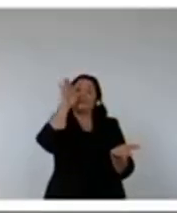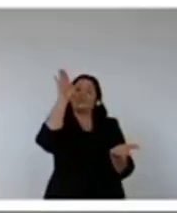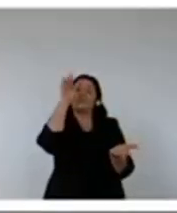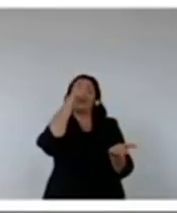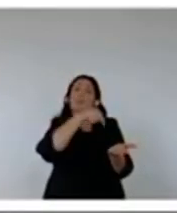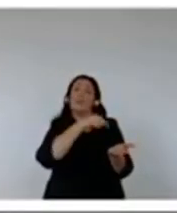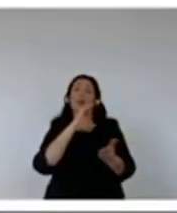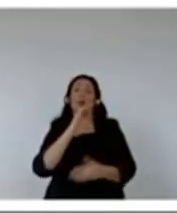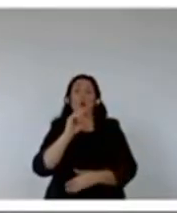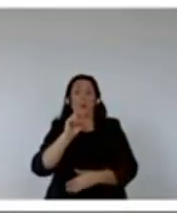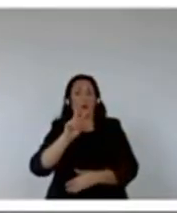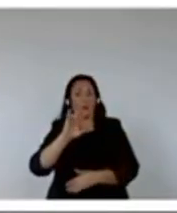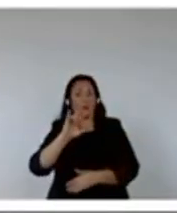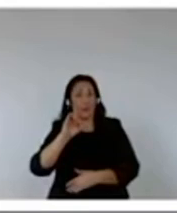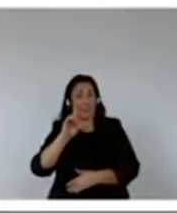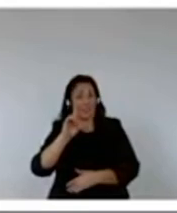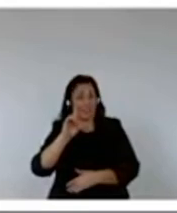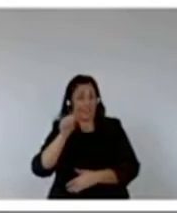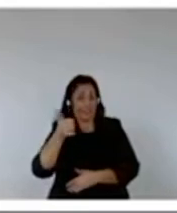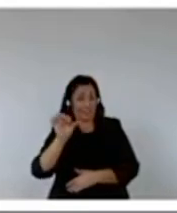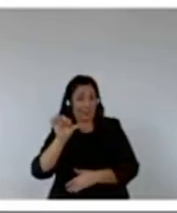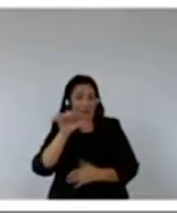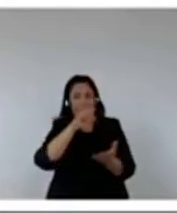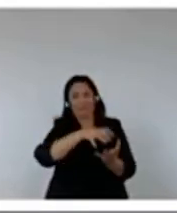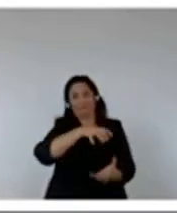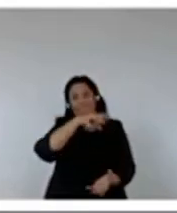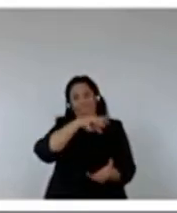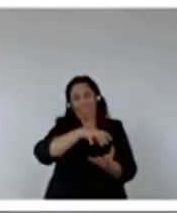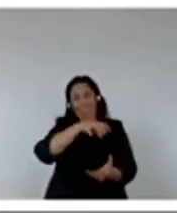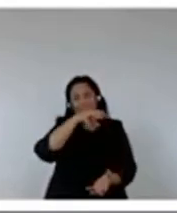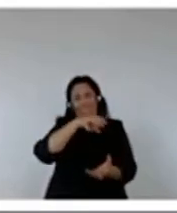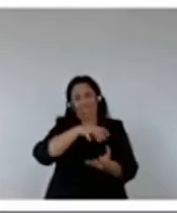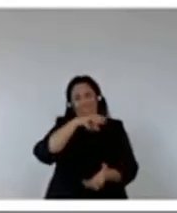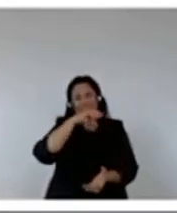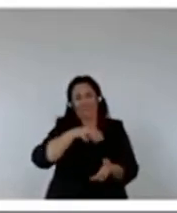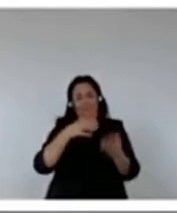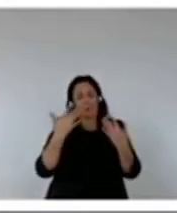da Covid-19? São os idosos. Vocês vejam que